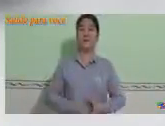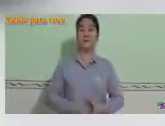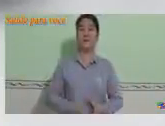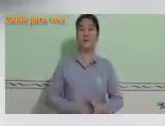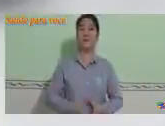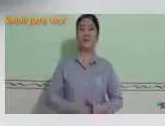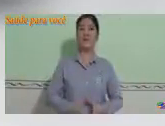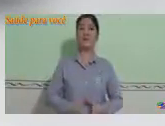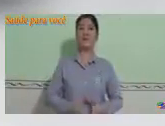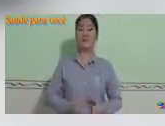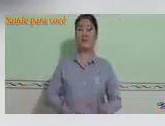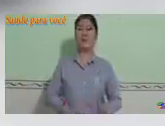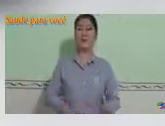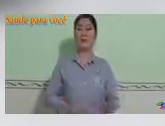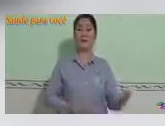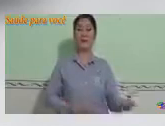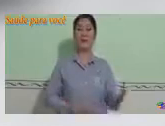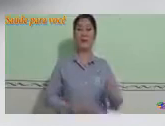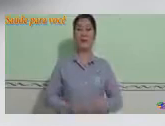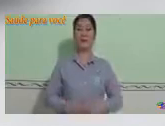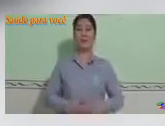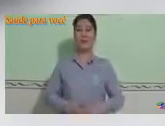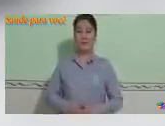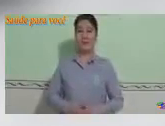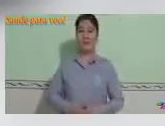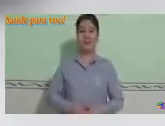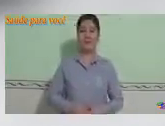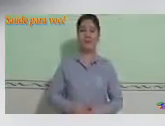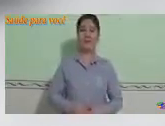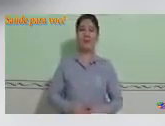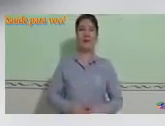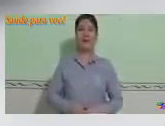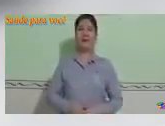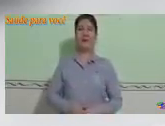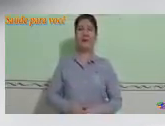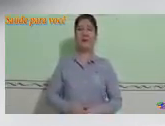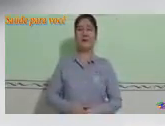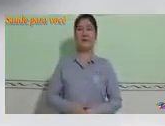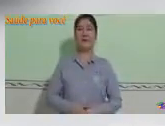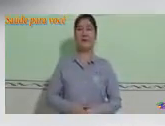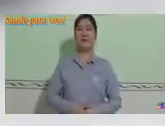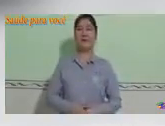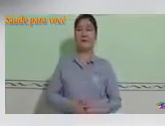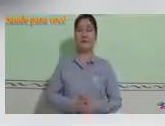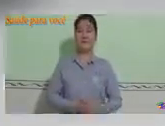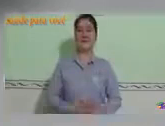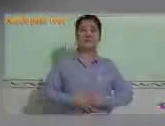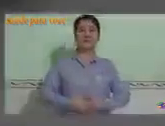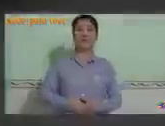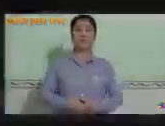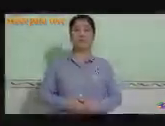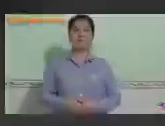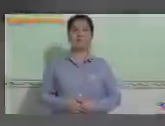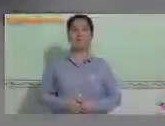COMOLIMINARROCHIRODSUOR para eliminar completamente o cheiro de suor do corpo e das roupas, deve-se eliminar as bactérias presentes debaixo